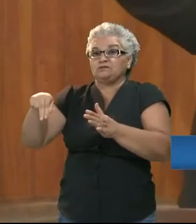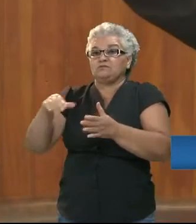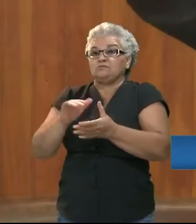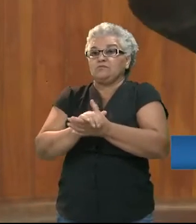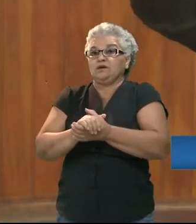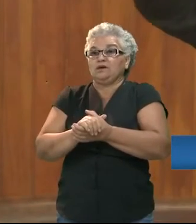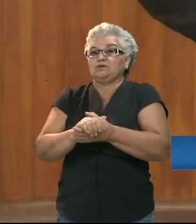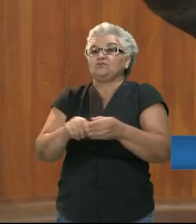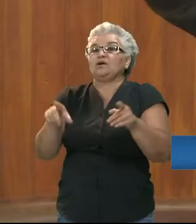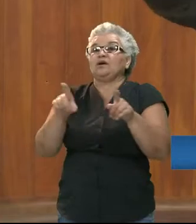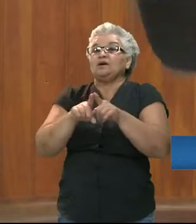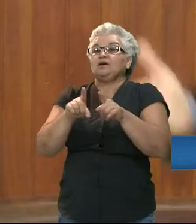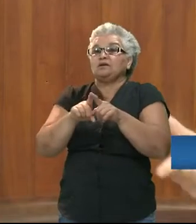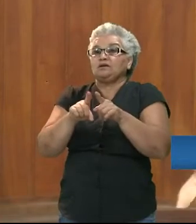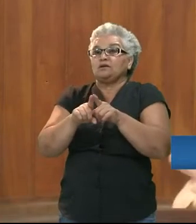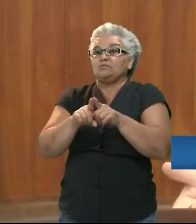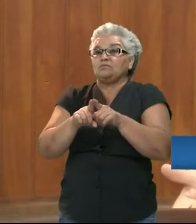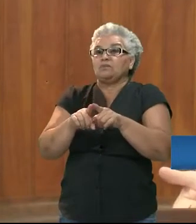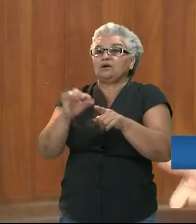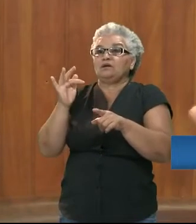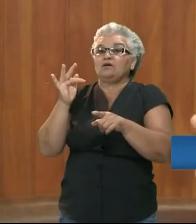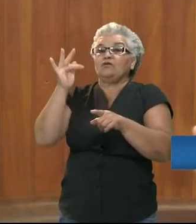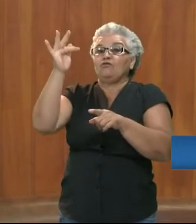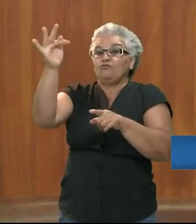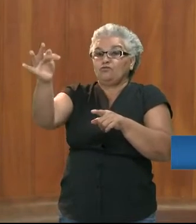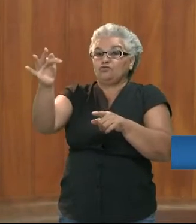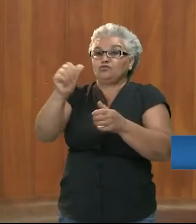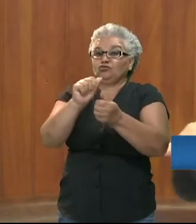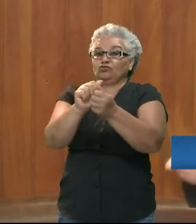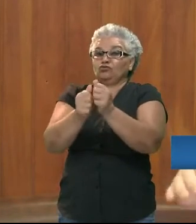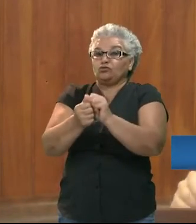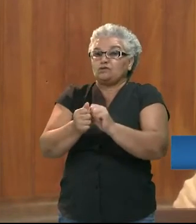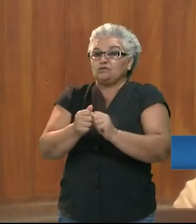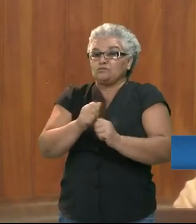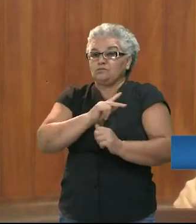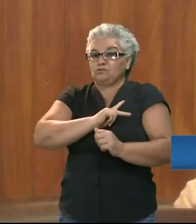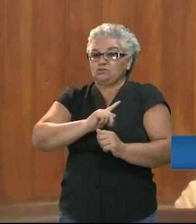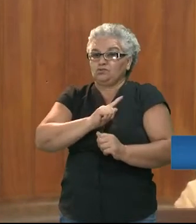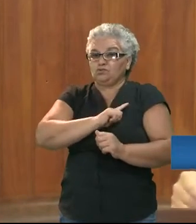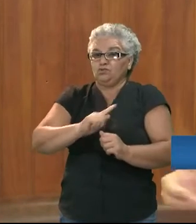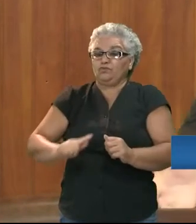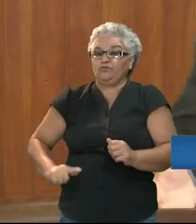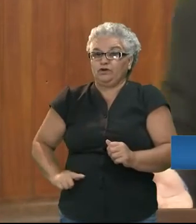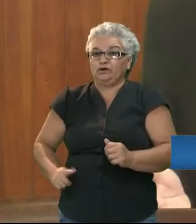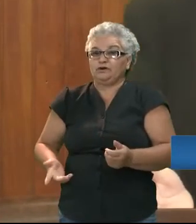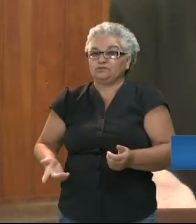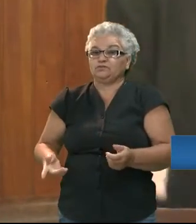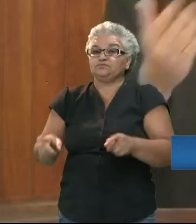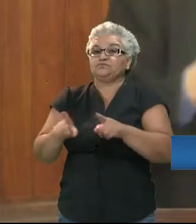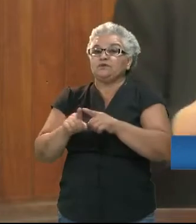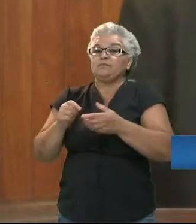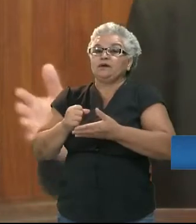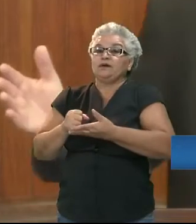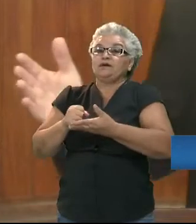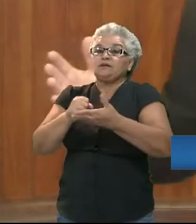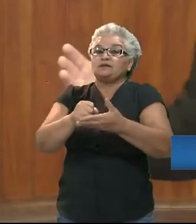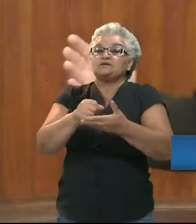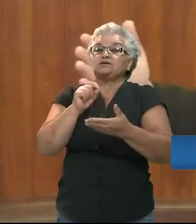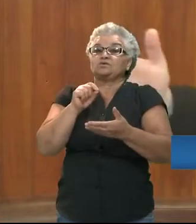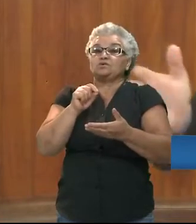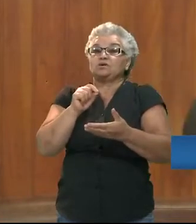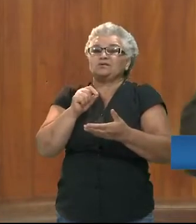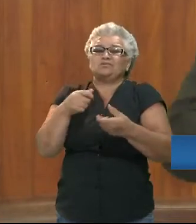eventualmente a administração pública poderá encaminhar uma solução em definitivo para esse problema, trazendo uma desnecessidade